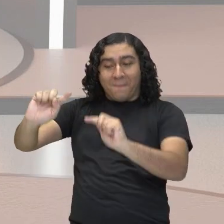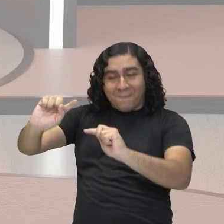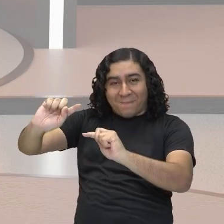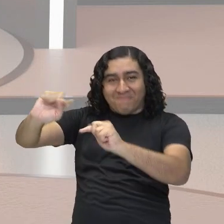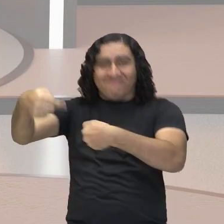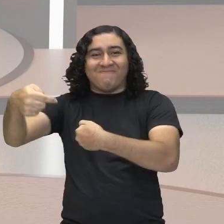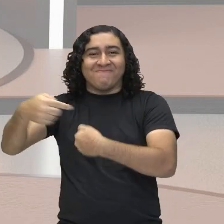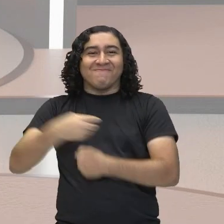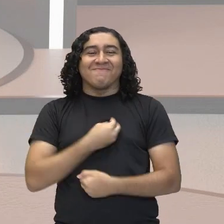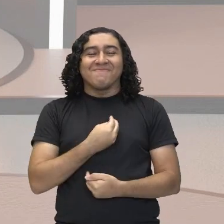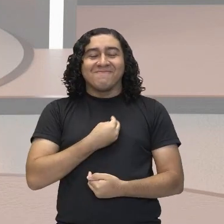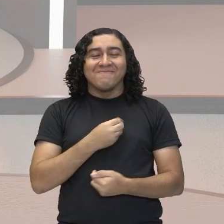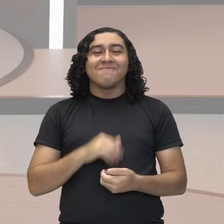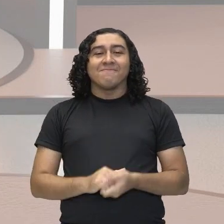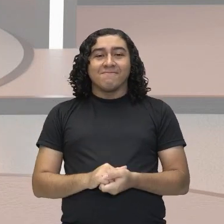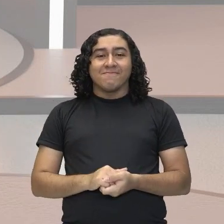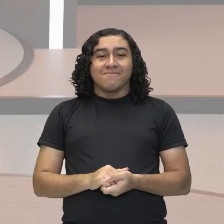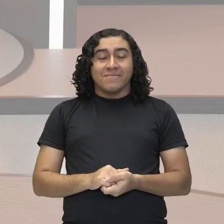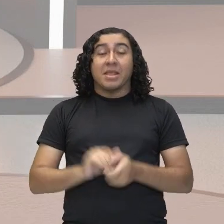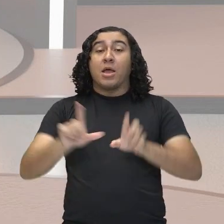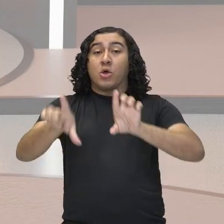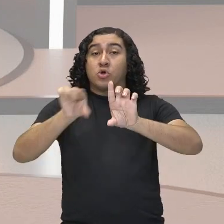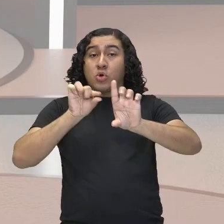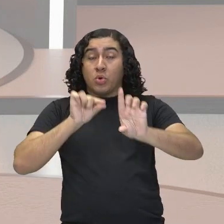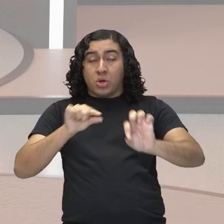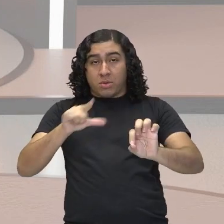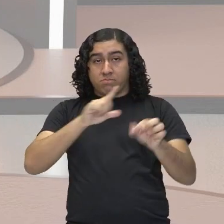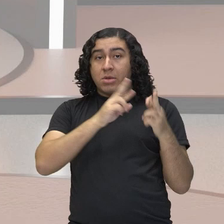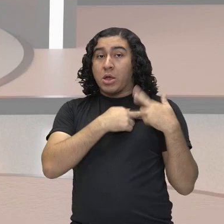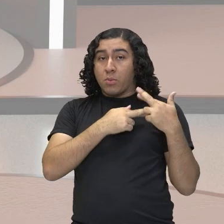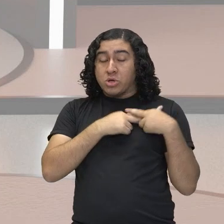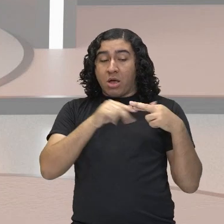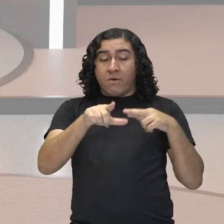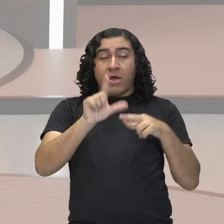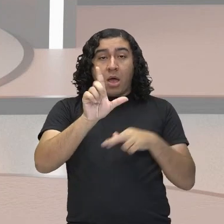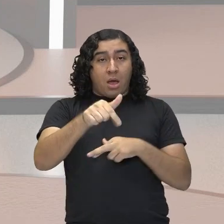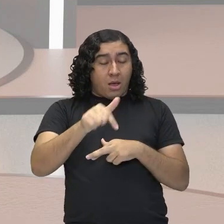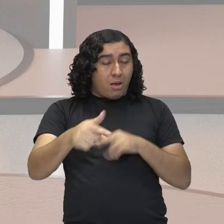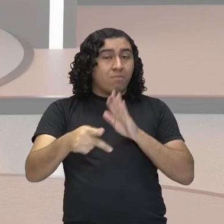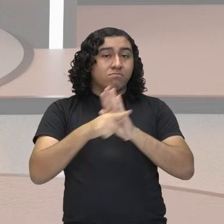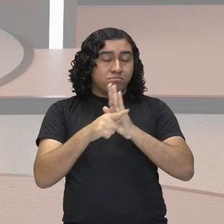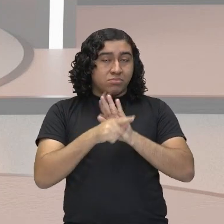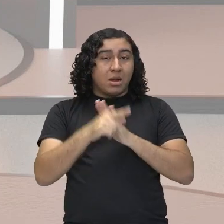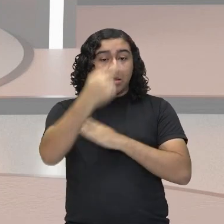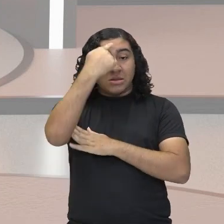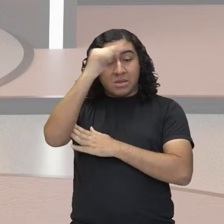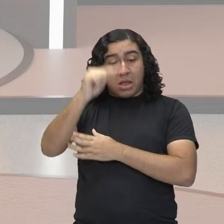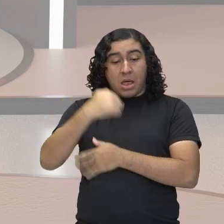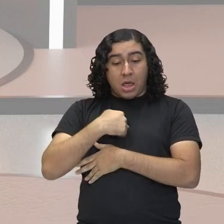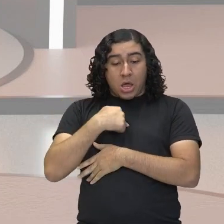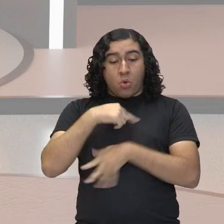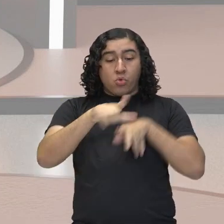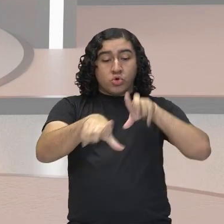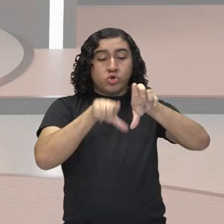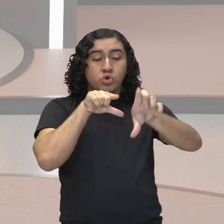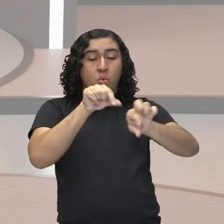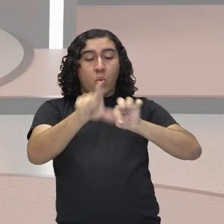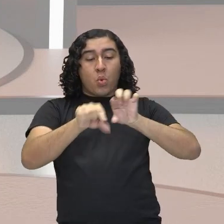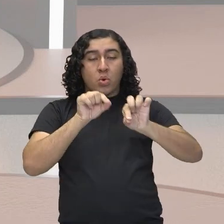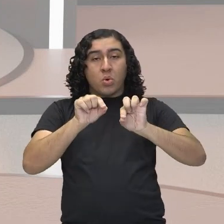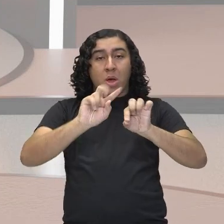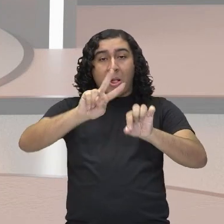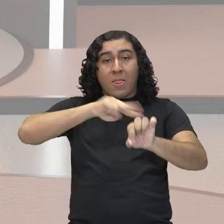Escolher e ser responsável por cada escolha. É essa a ideia. Eu vou escolher e eu vou ser o